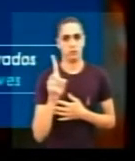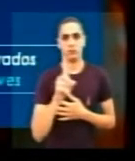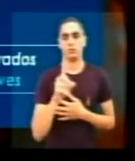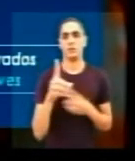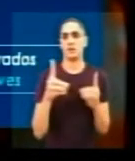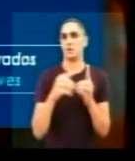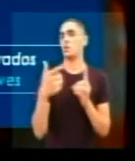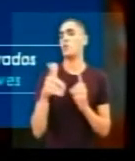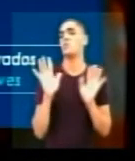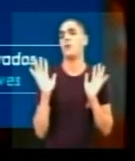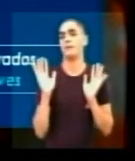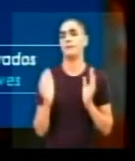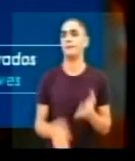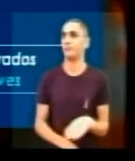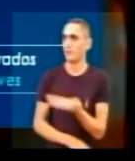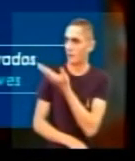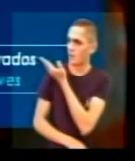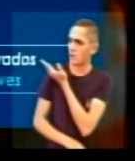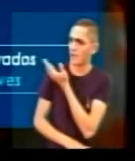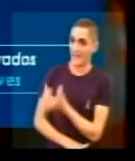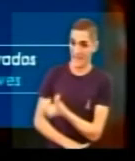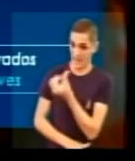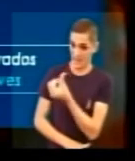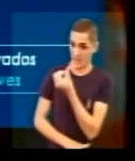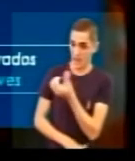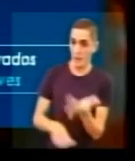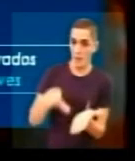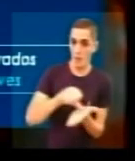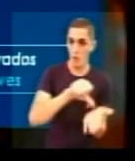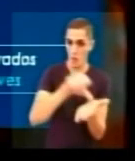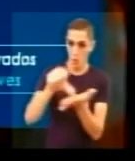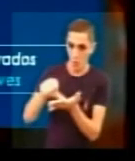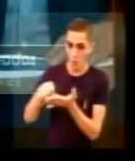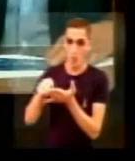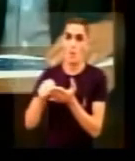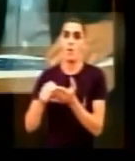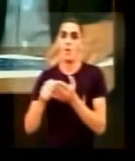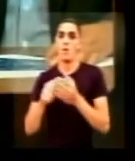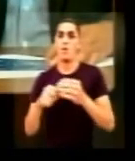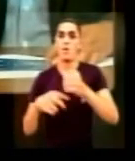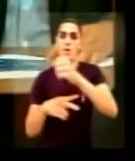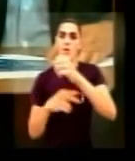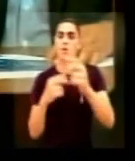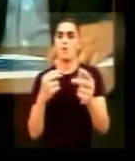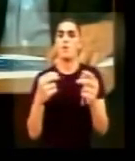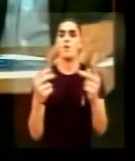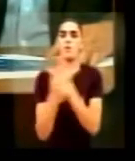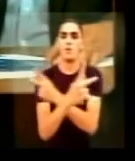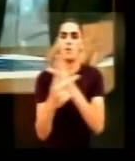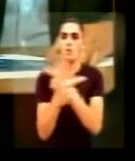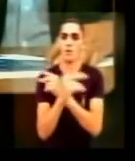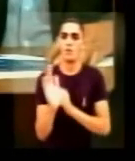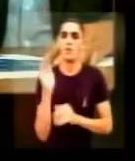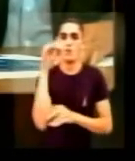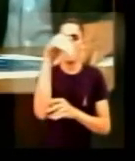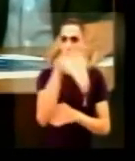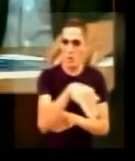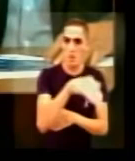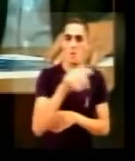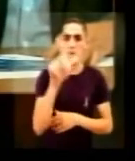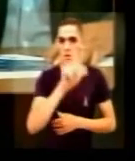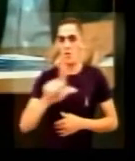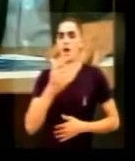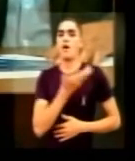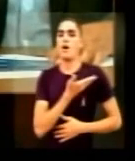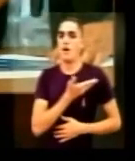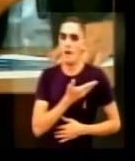6 unidades, que é Estoril, Lealdade e Amizade, Solo Sagrado, Anchieta, Santo